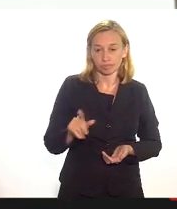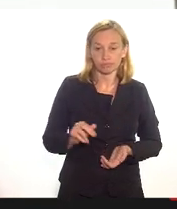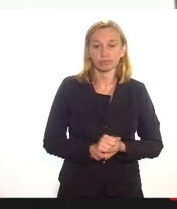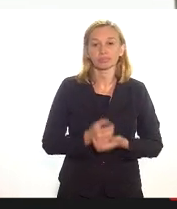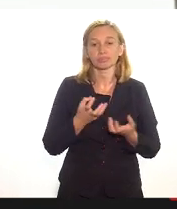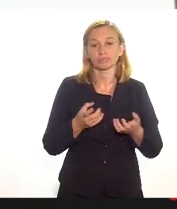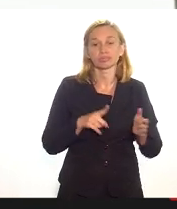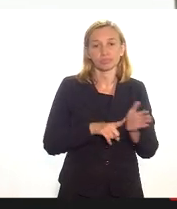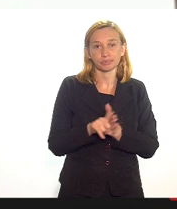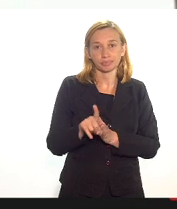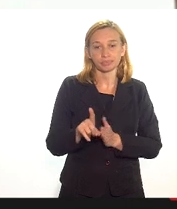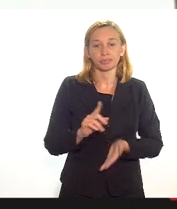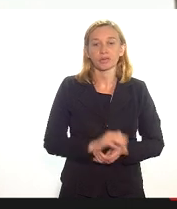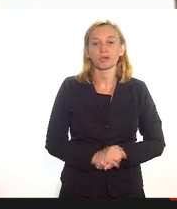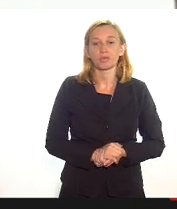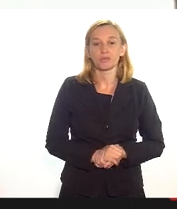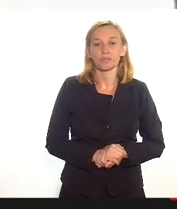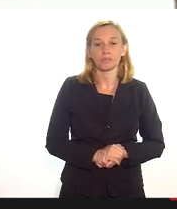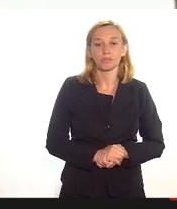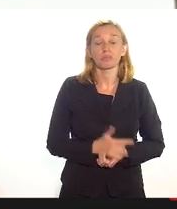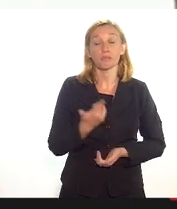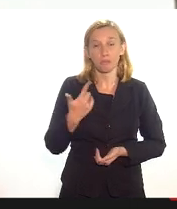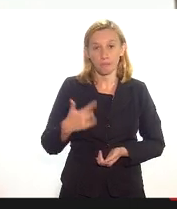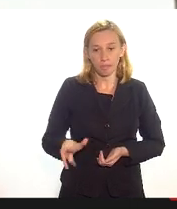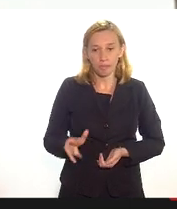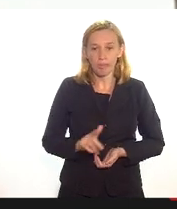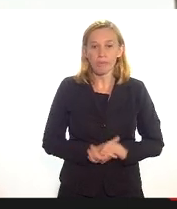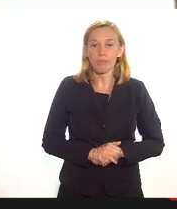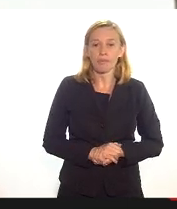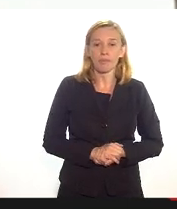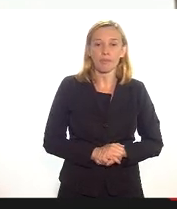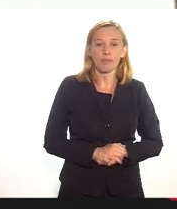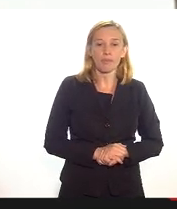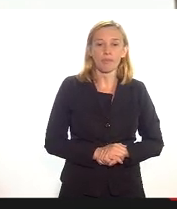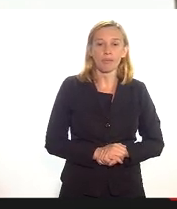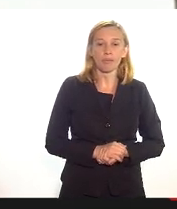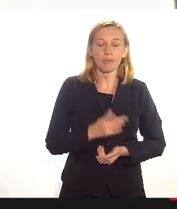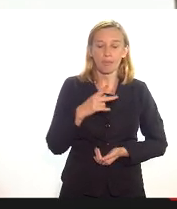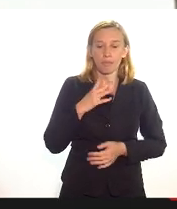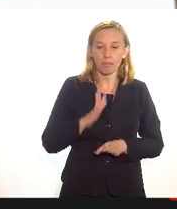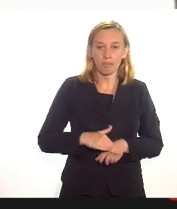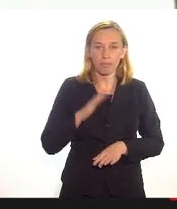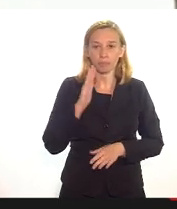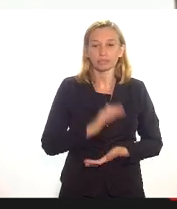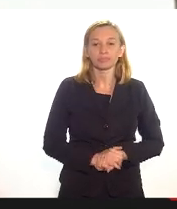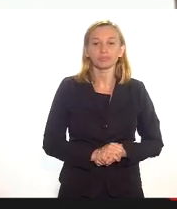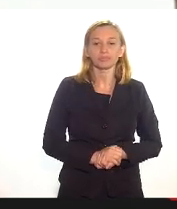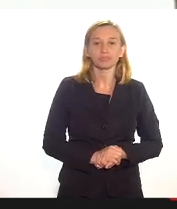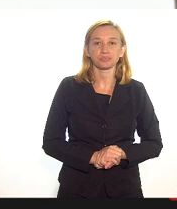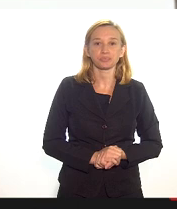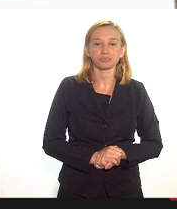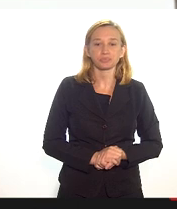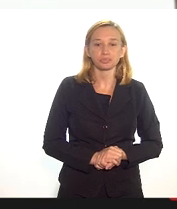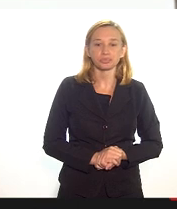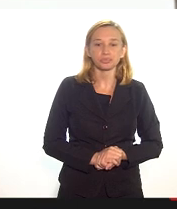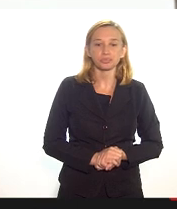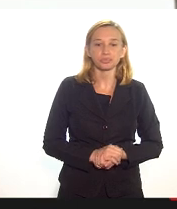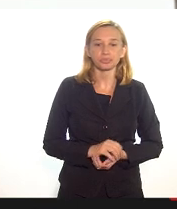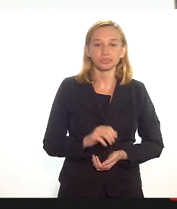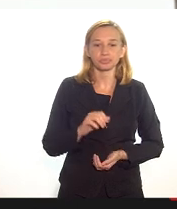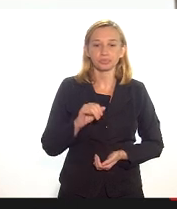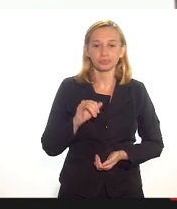queria perguntar, novamente, tentando explorar um pouco mais, se o